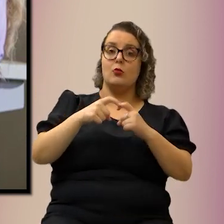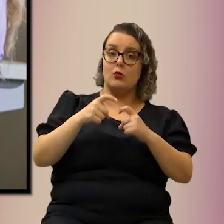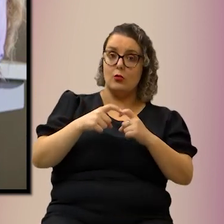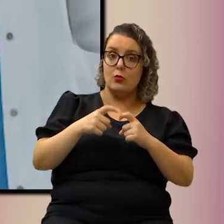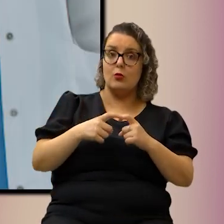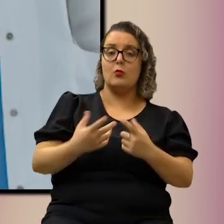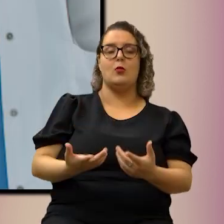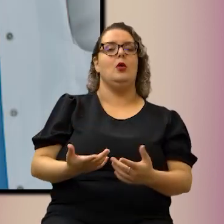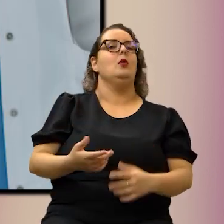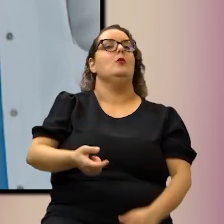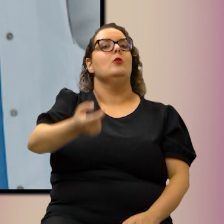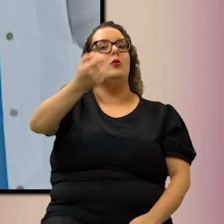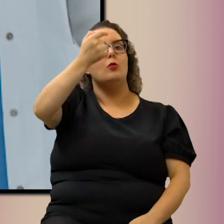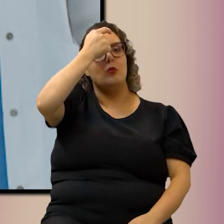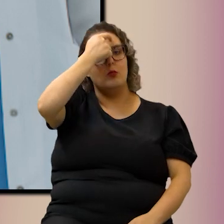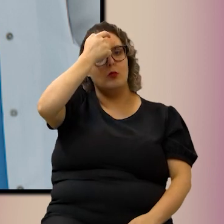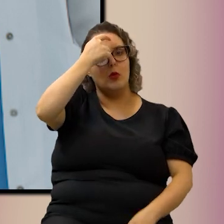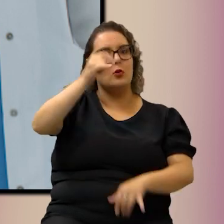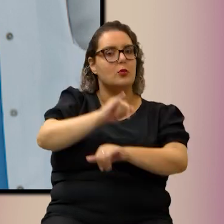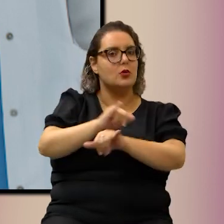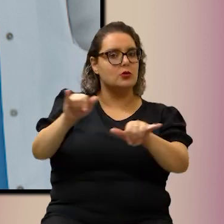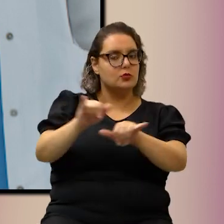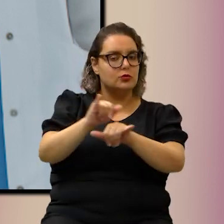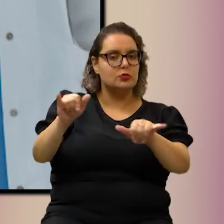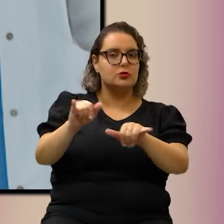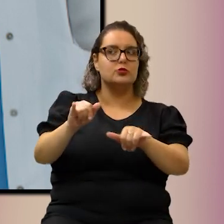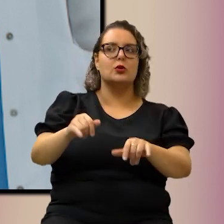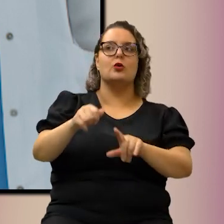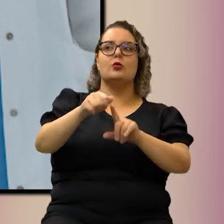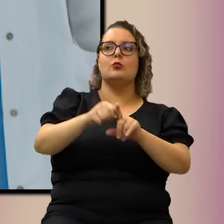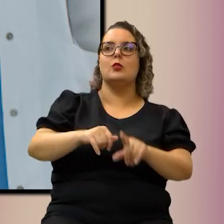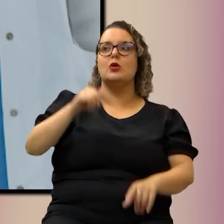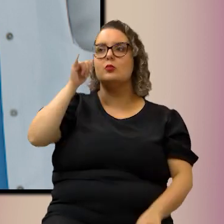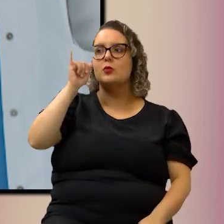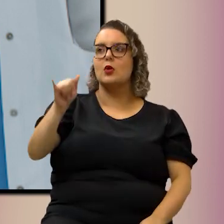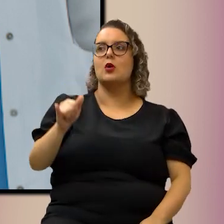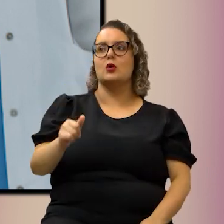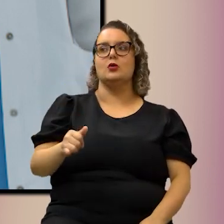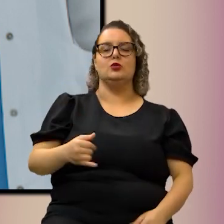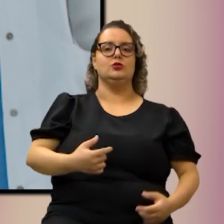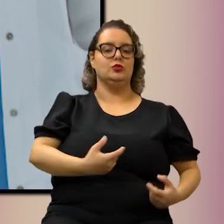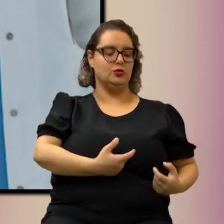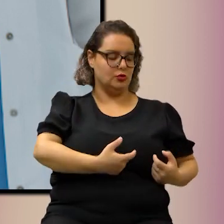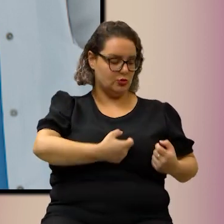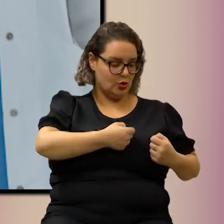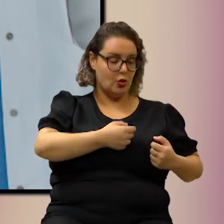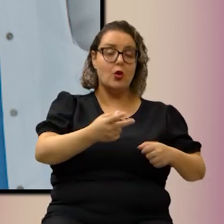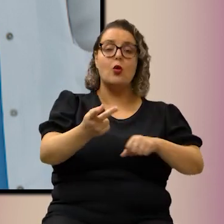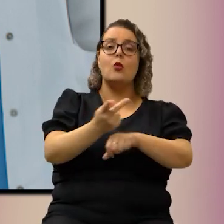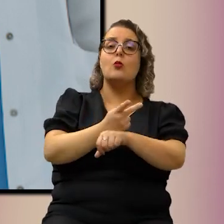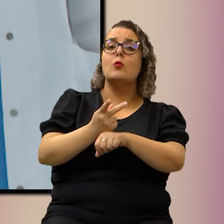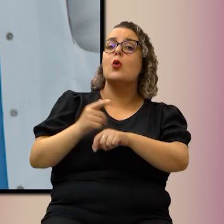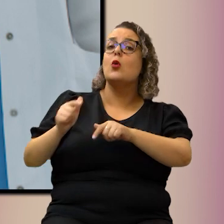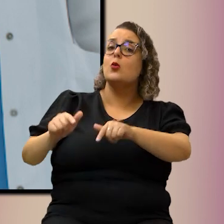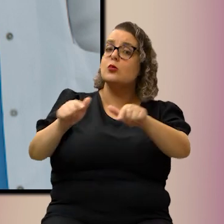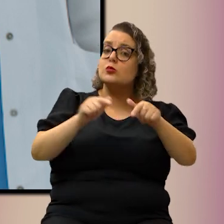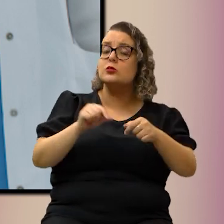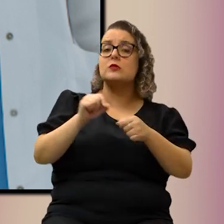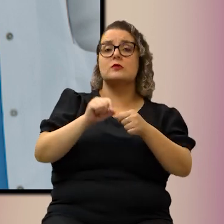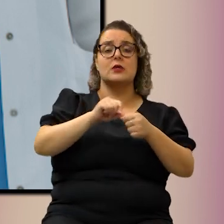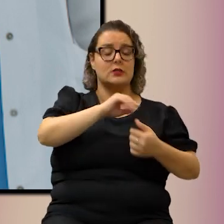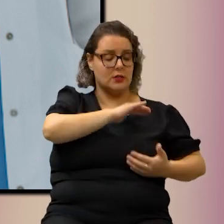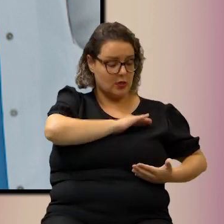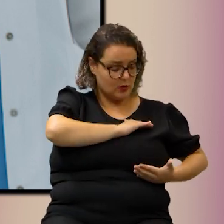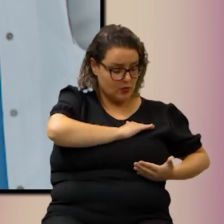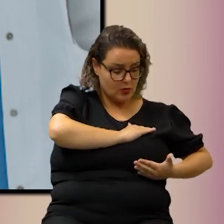mês de conscientização sobre a importância do diagnóstico precoce de câncer de mama. Busque um dos